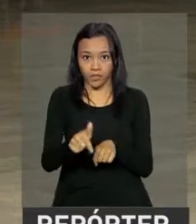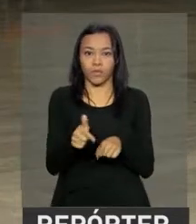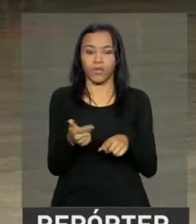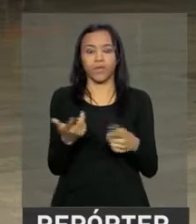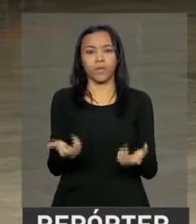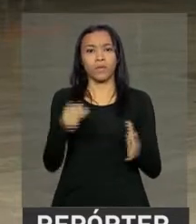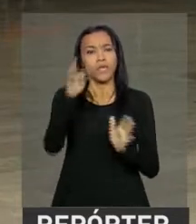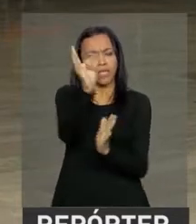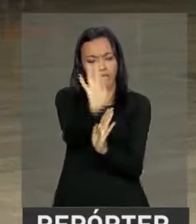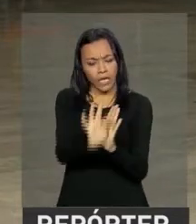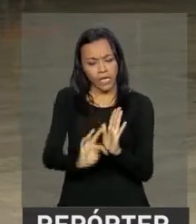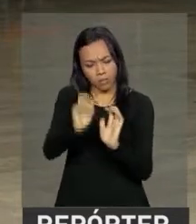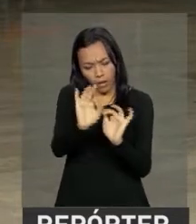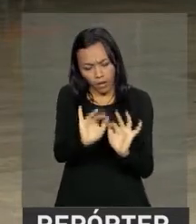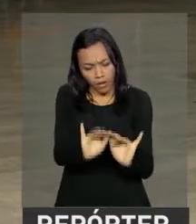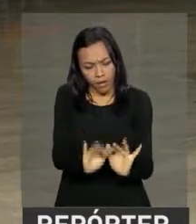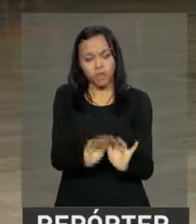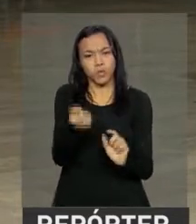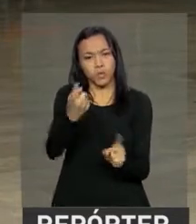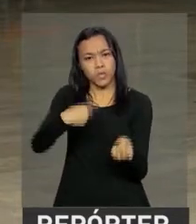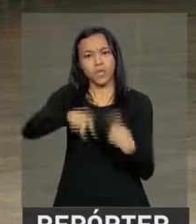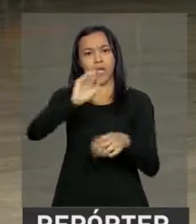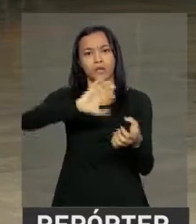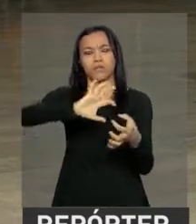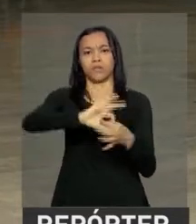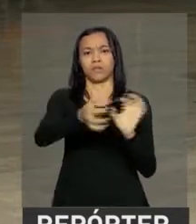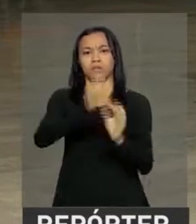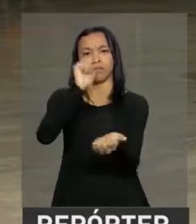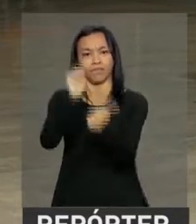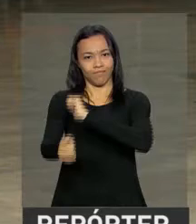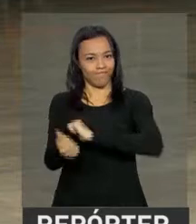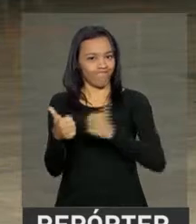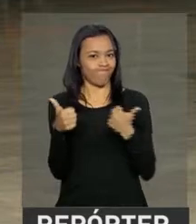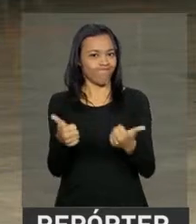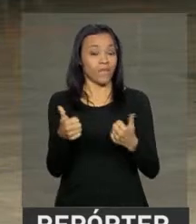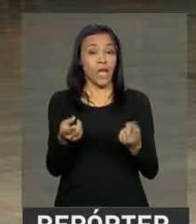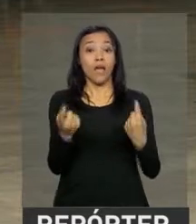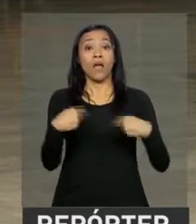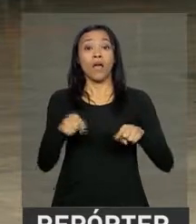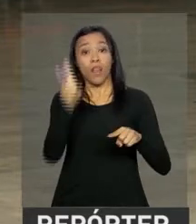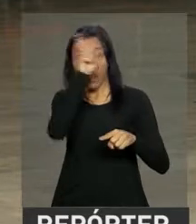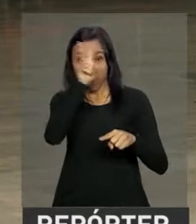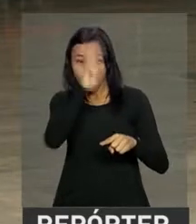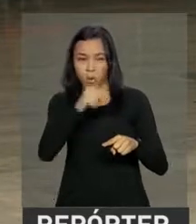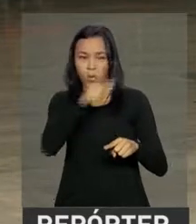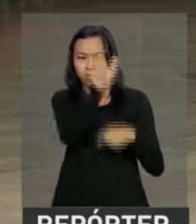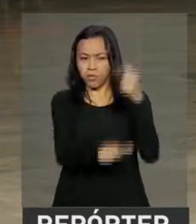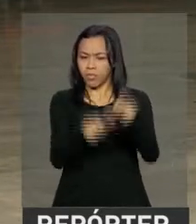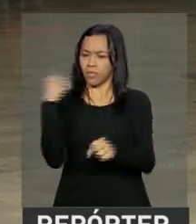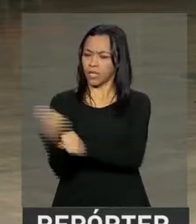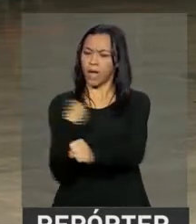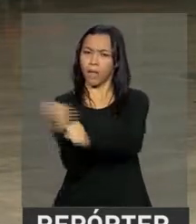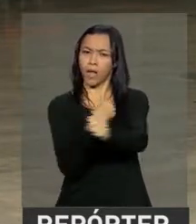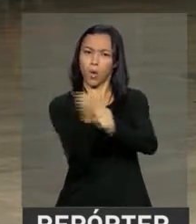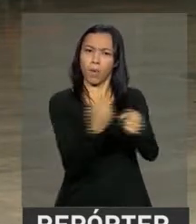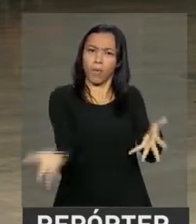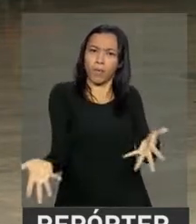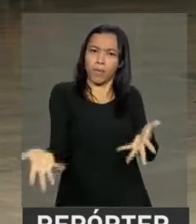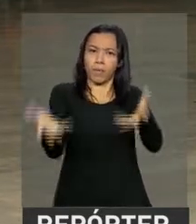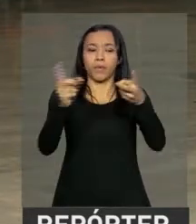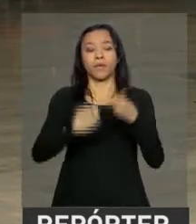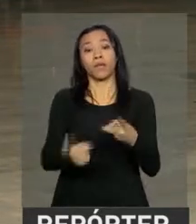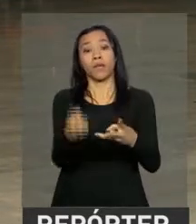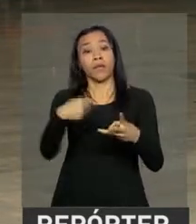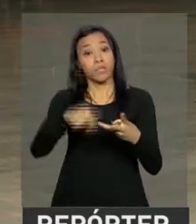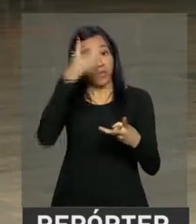que os Jogos Olímpicos foram um sucesso absoluto e lembrou o papel de operários, dos trabalhadores, dos cariocas,